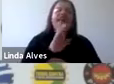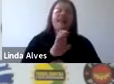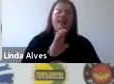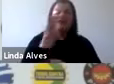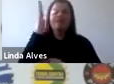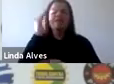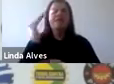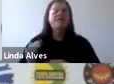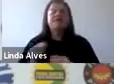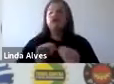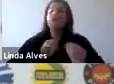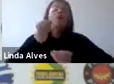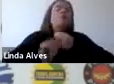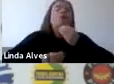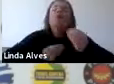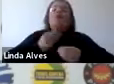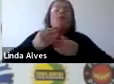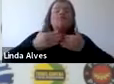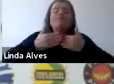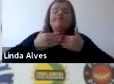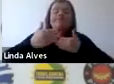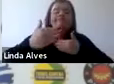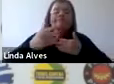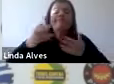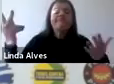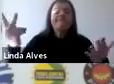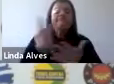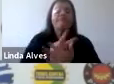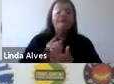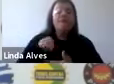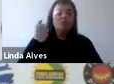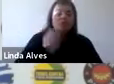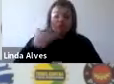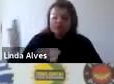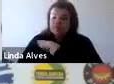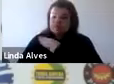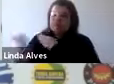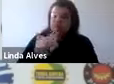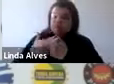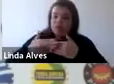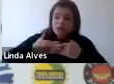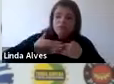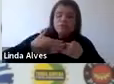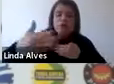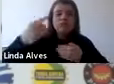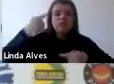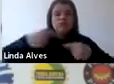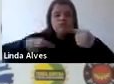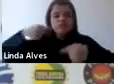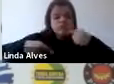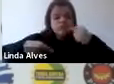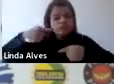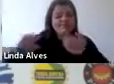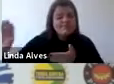o quão longe está de acontecer o que nós precisamos, ou seja, que seja definida uma política de